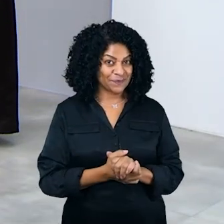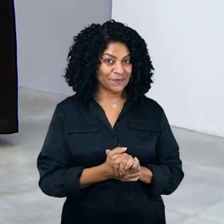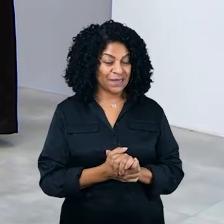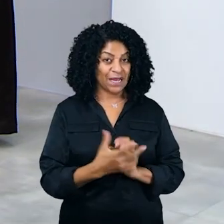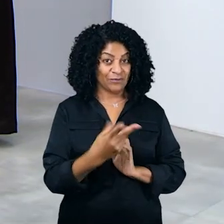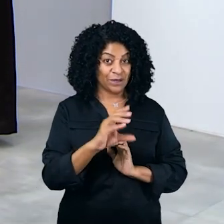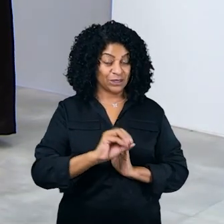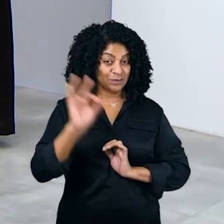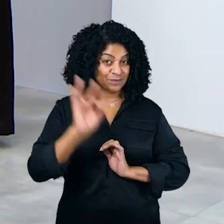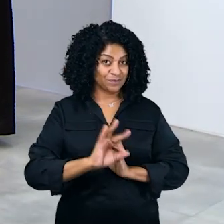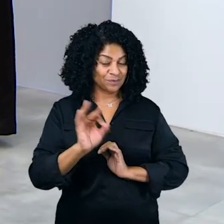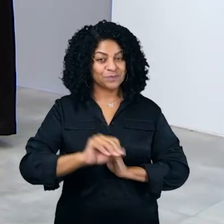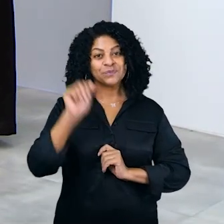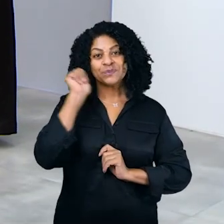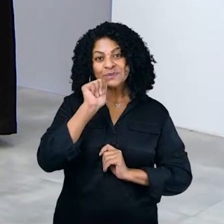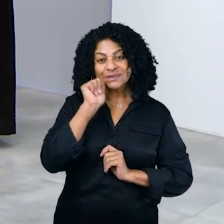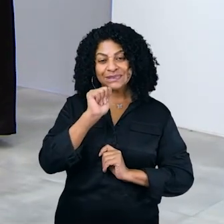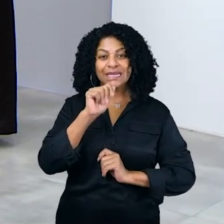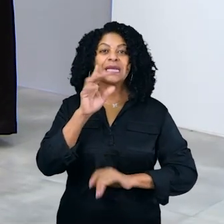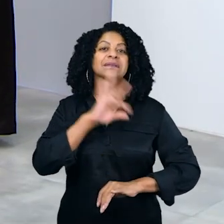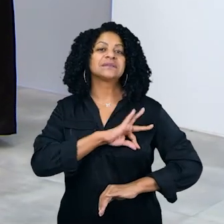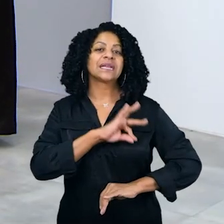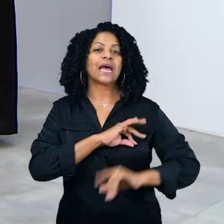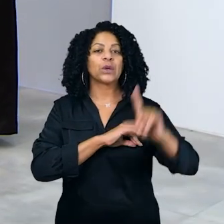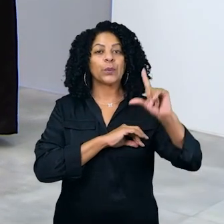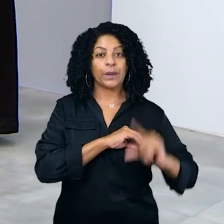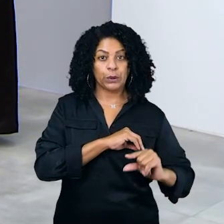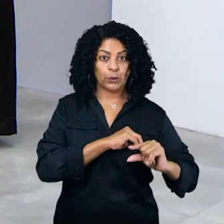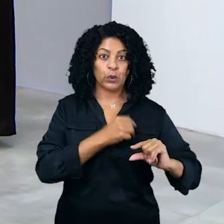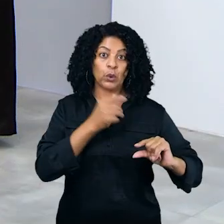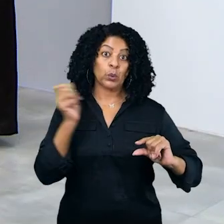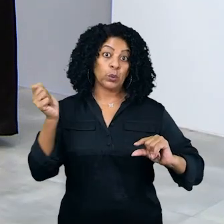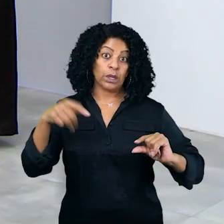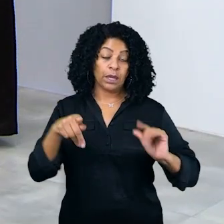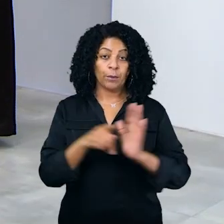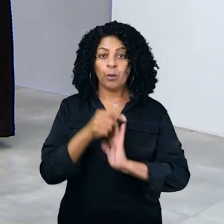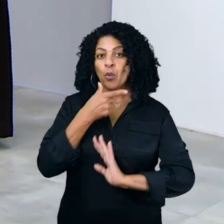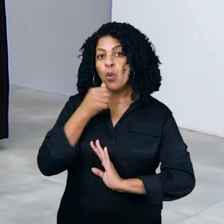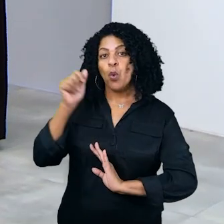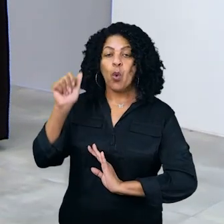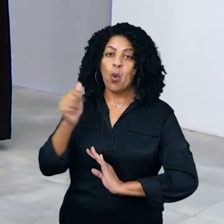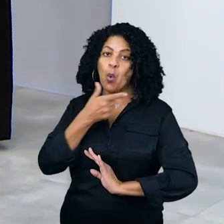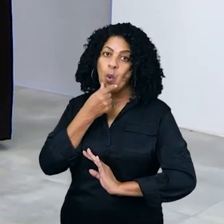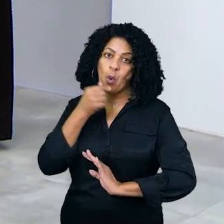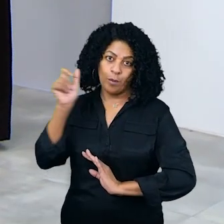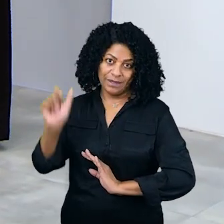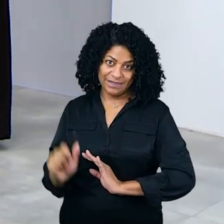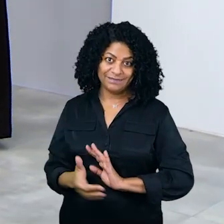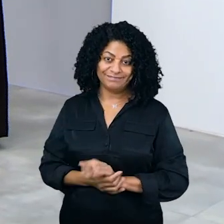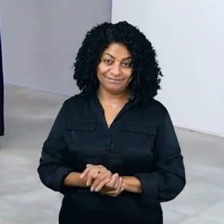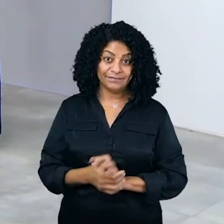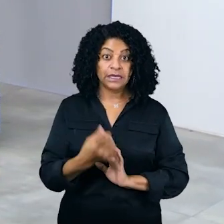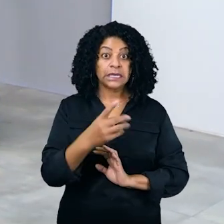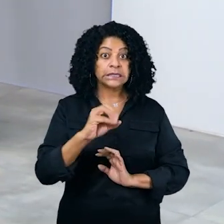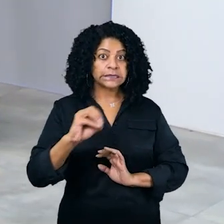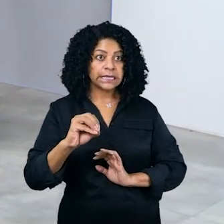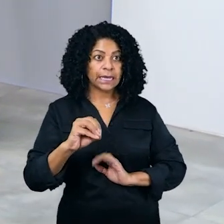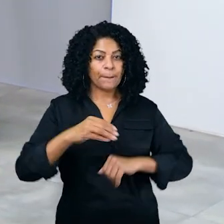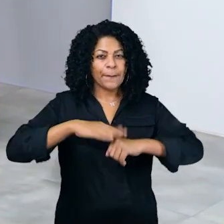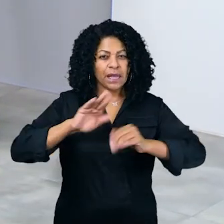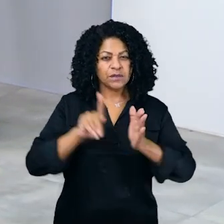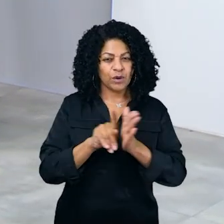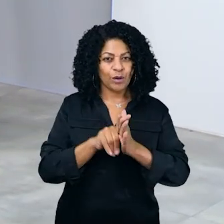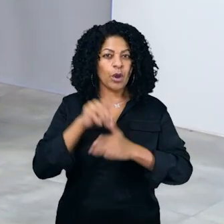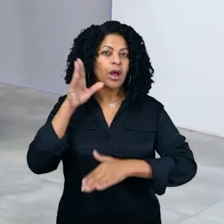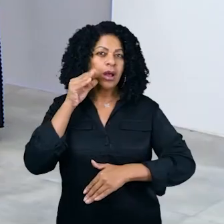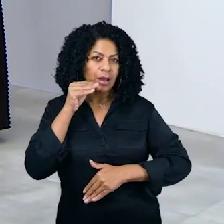mostra que 20% das mulheres ainda ganham menos que os homens em empresas com 100 ou mais empregados. Em mais de 15